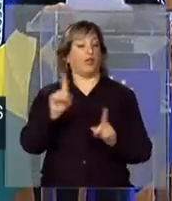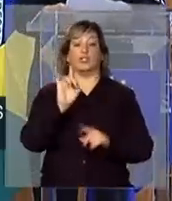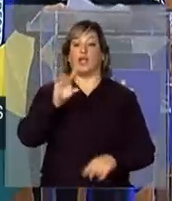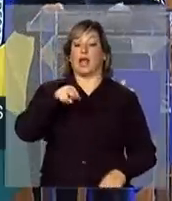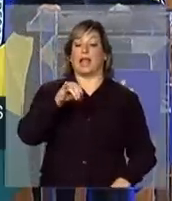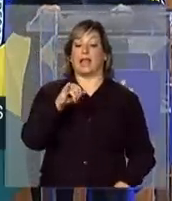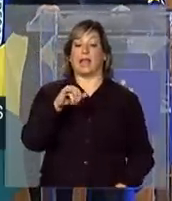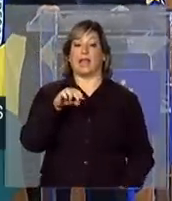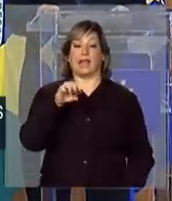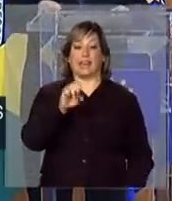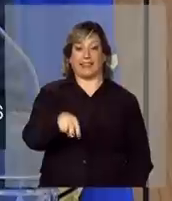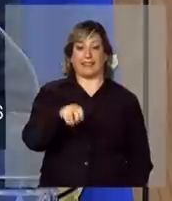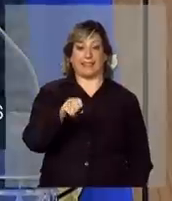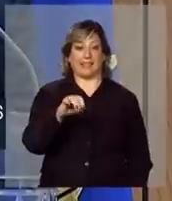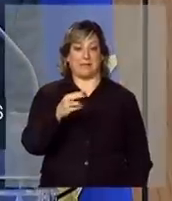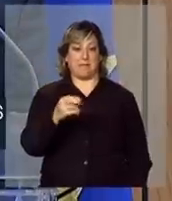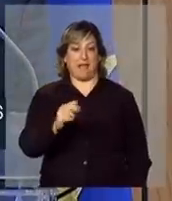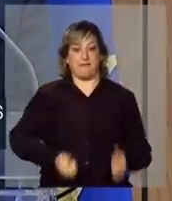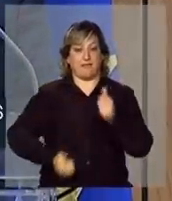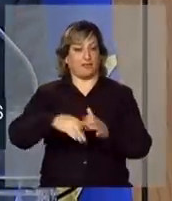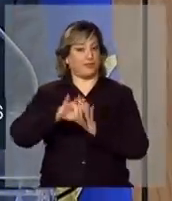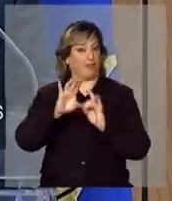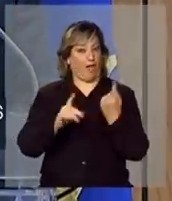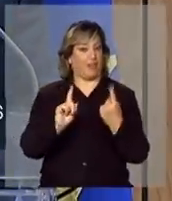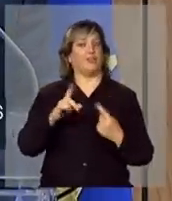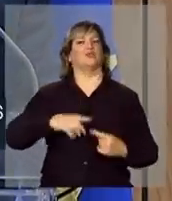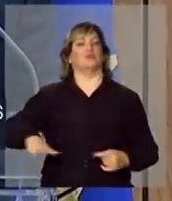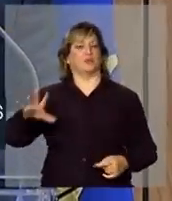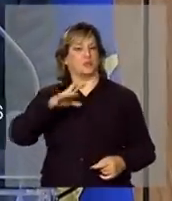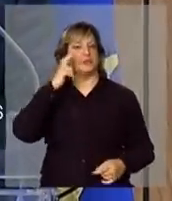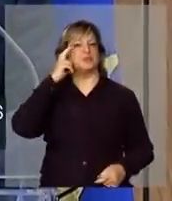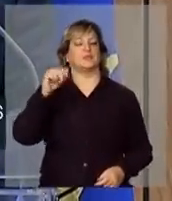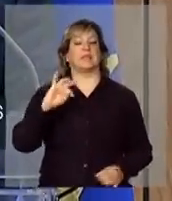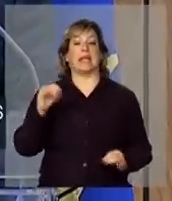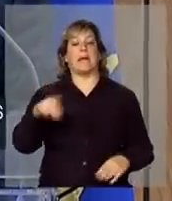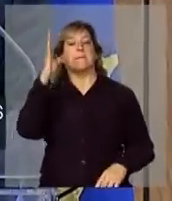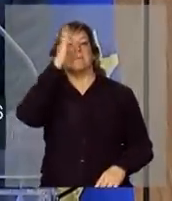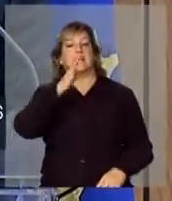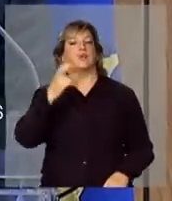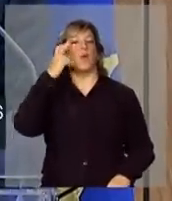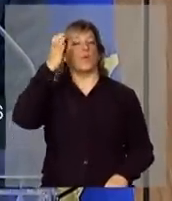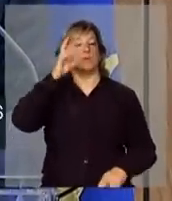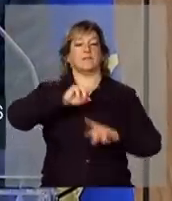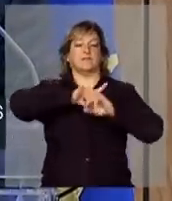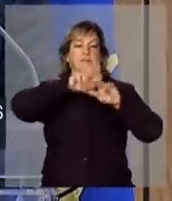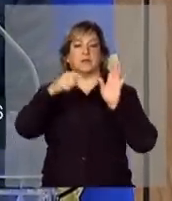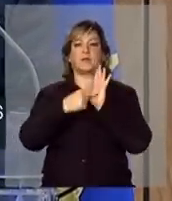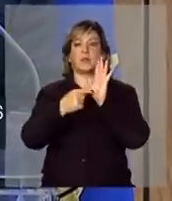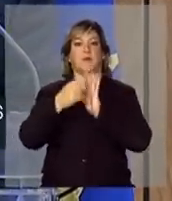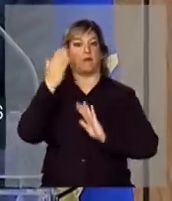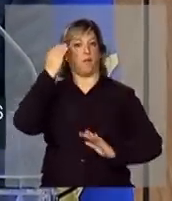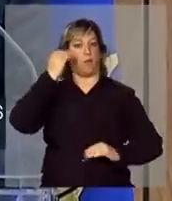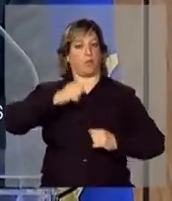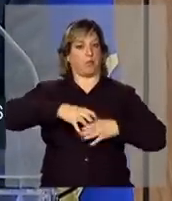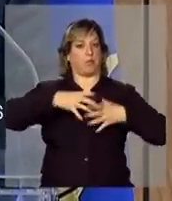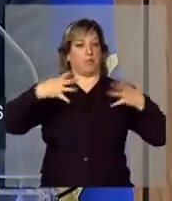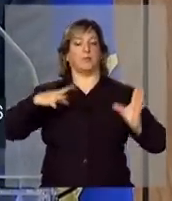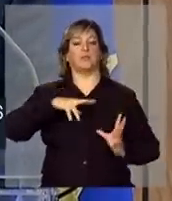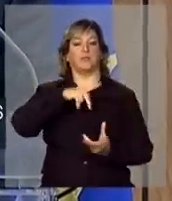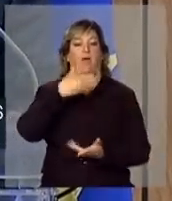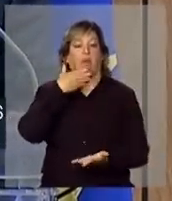E é esse Brasil da cultura, esse Brasil pujante de criatividade que